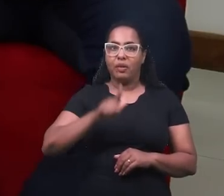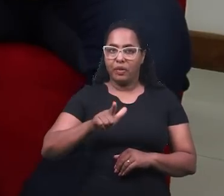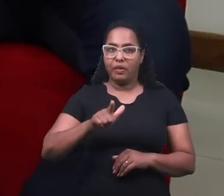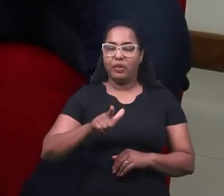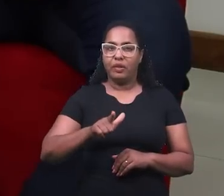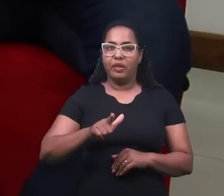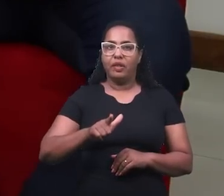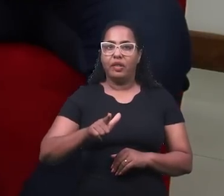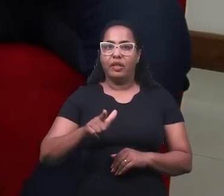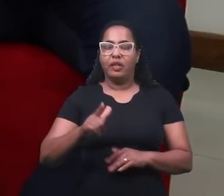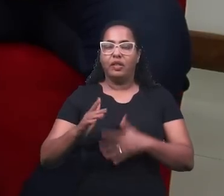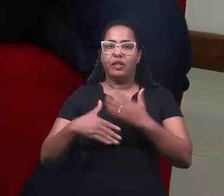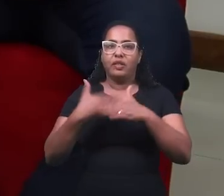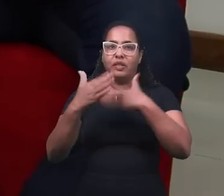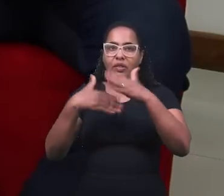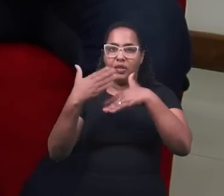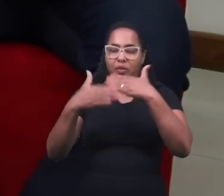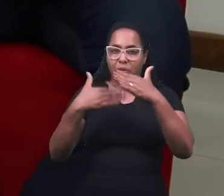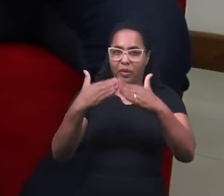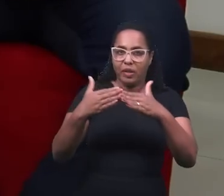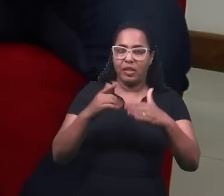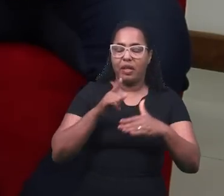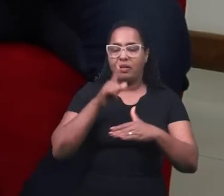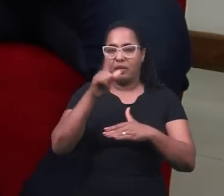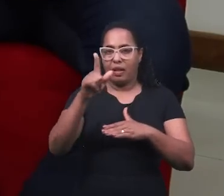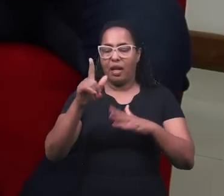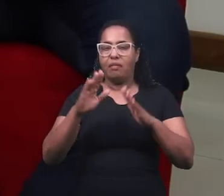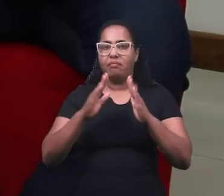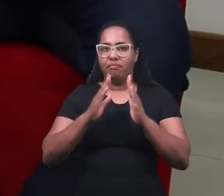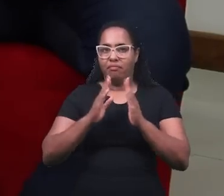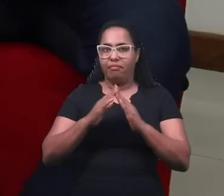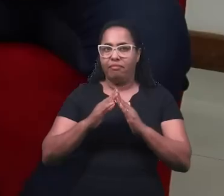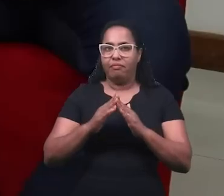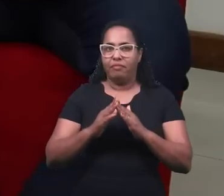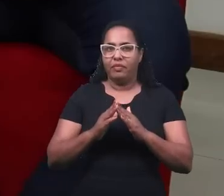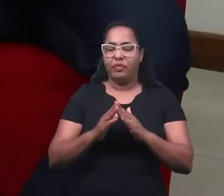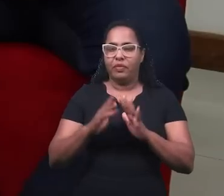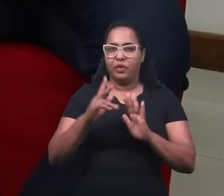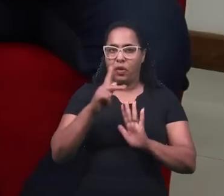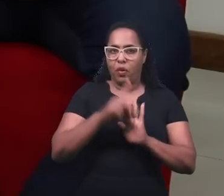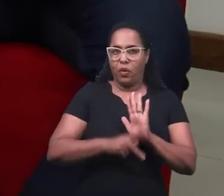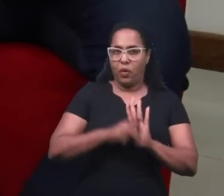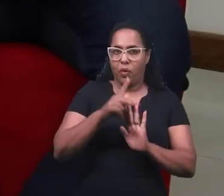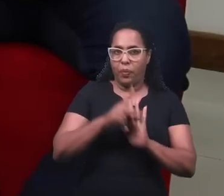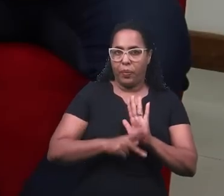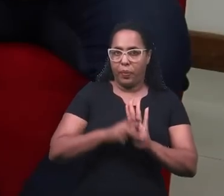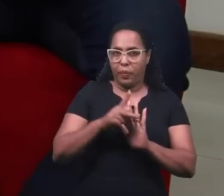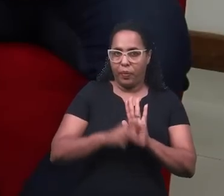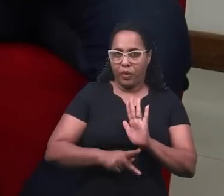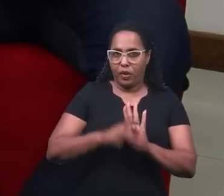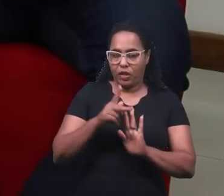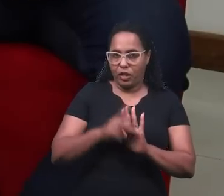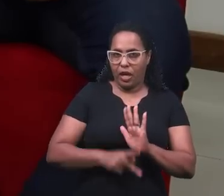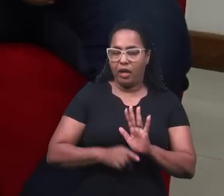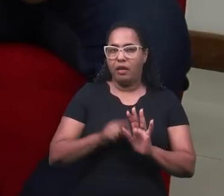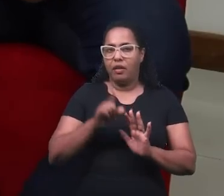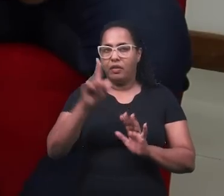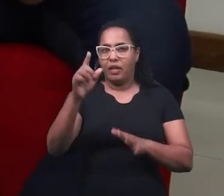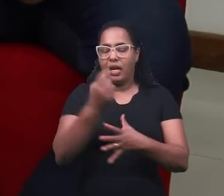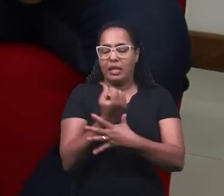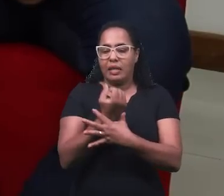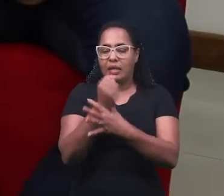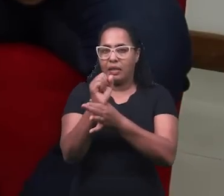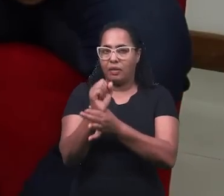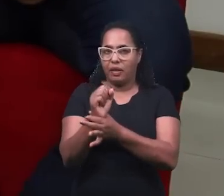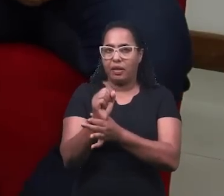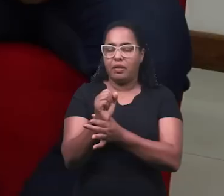Depois que nós conseguimos concluir o nosso processo para aplicar a residência, né, que é o projeto que nos dá